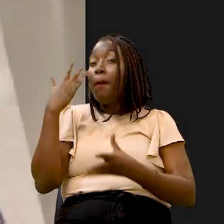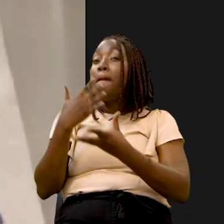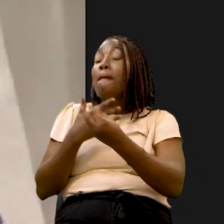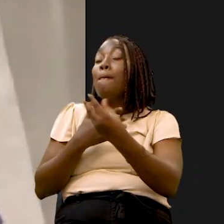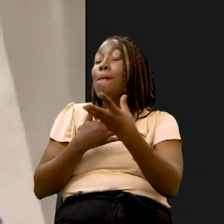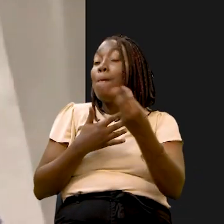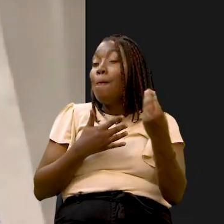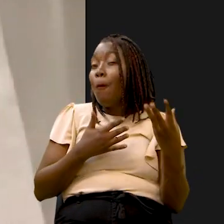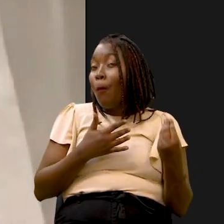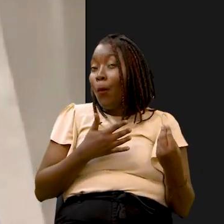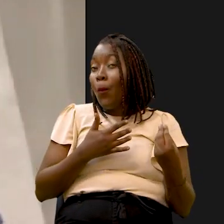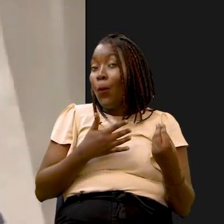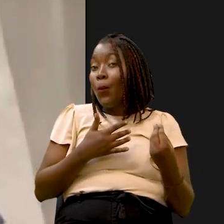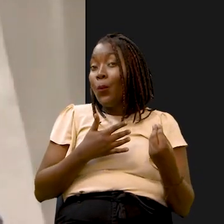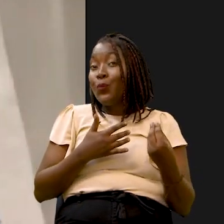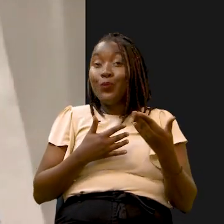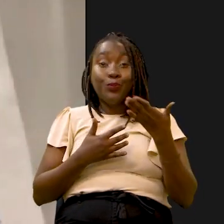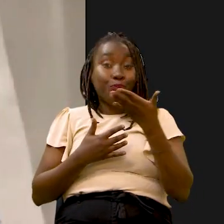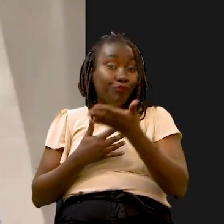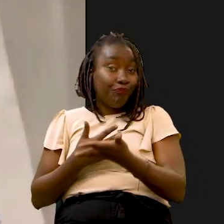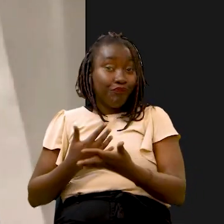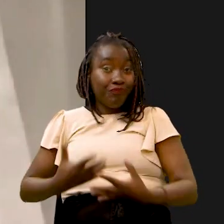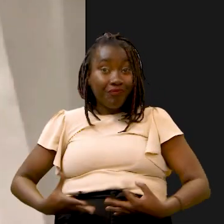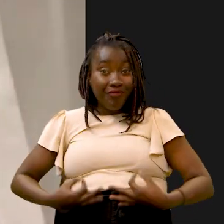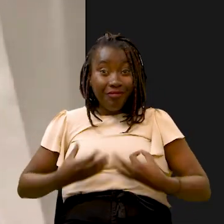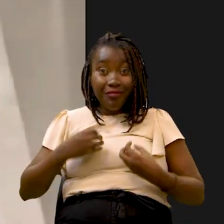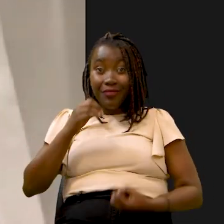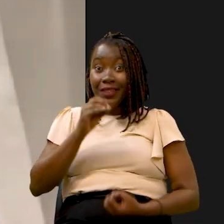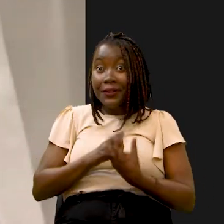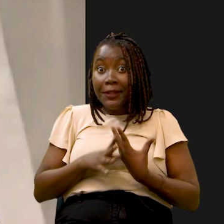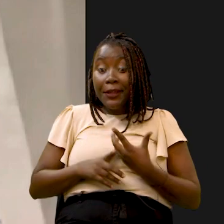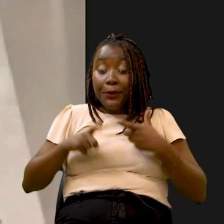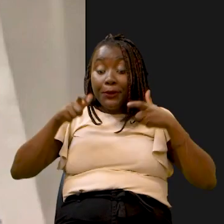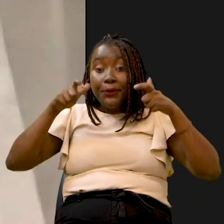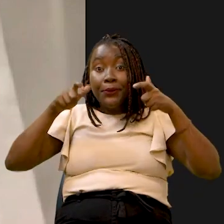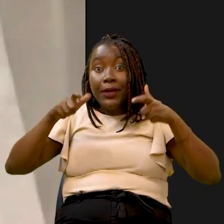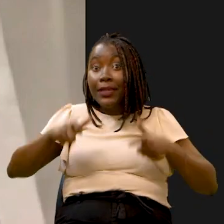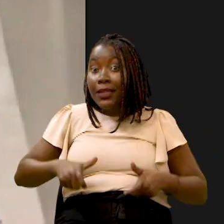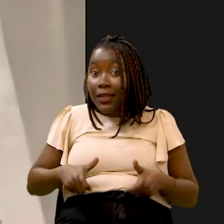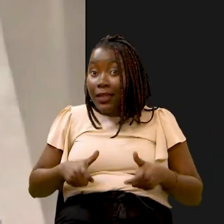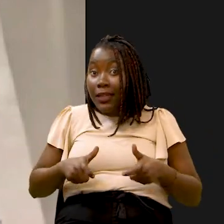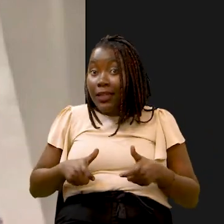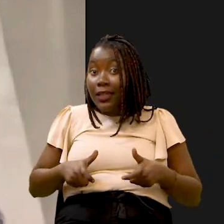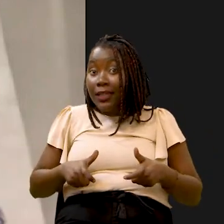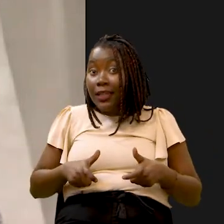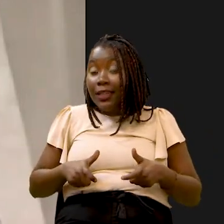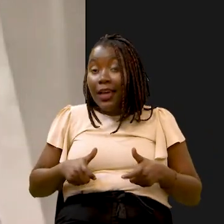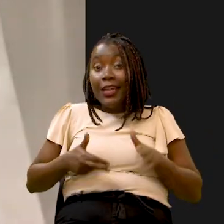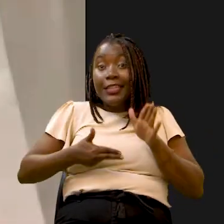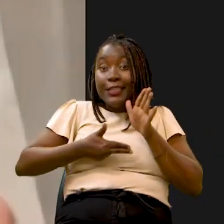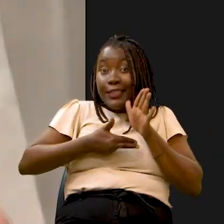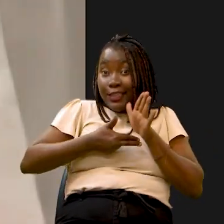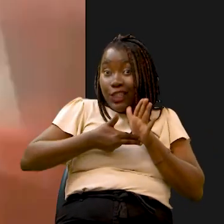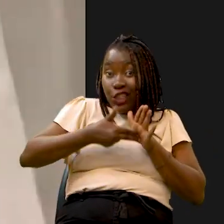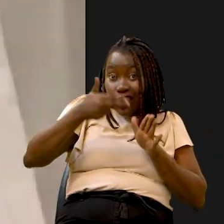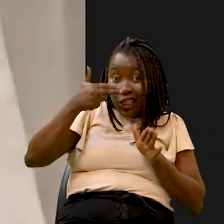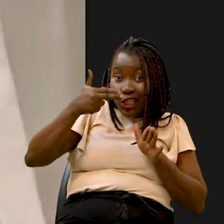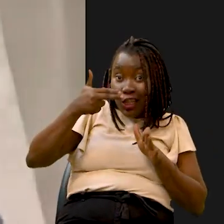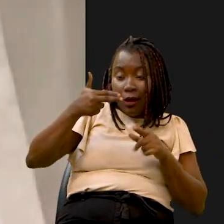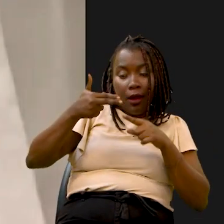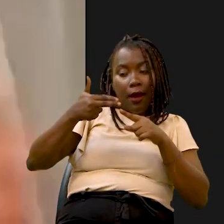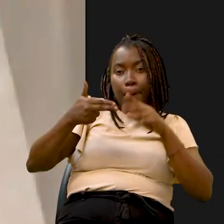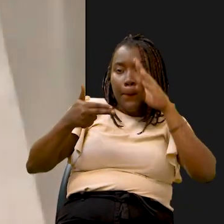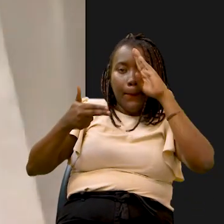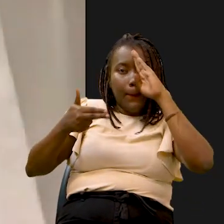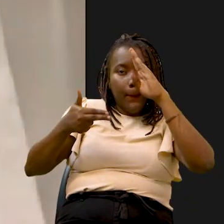que muitas vezes esse câncer de pele aparece em regiões onde a